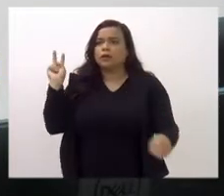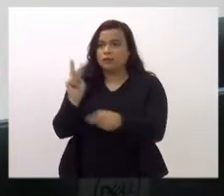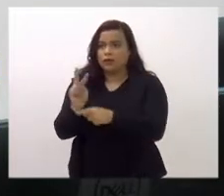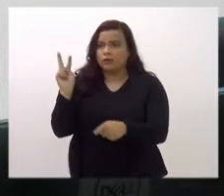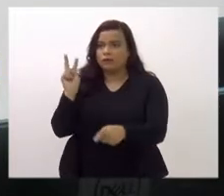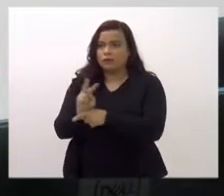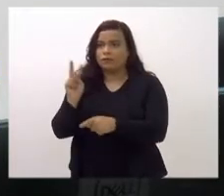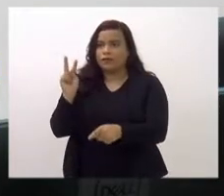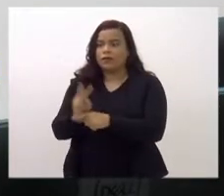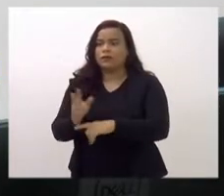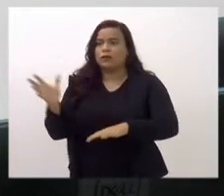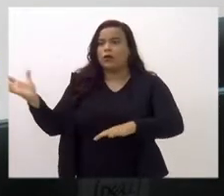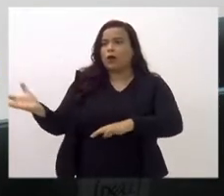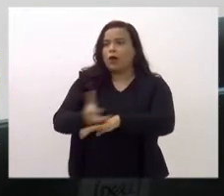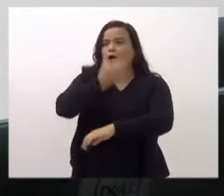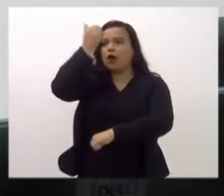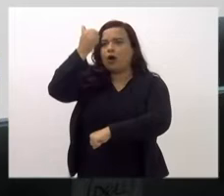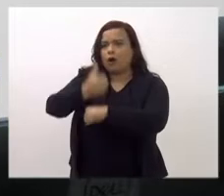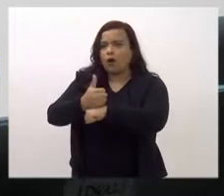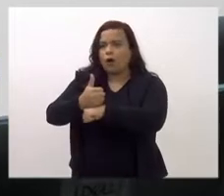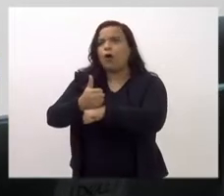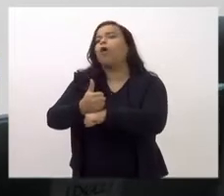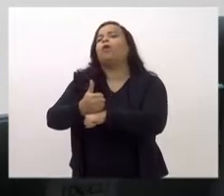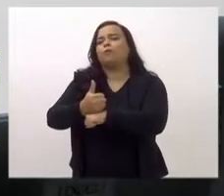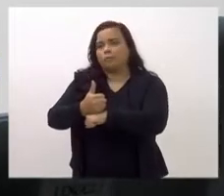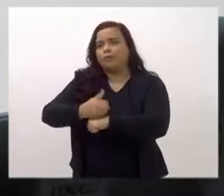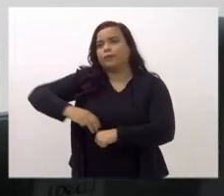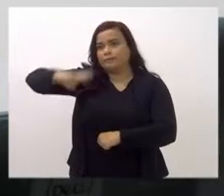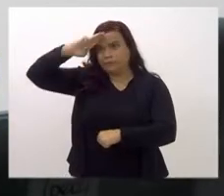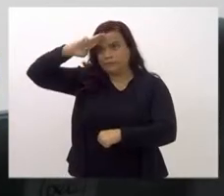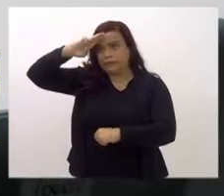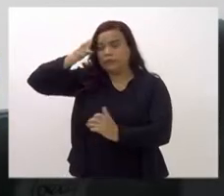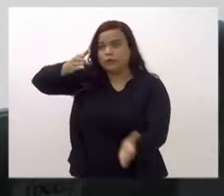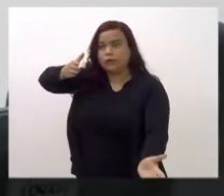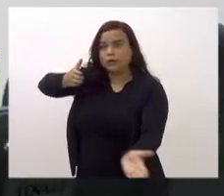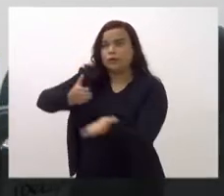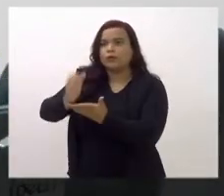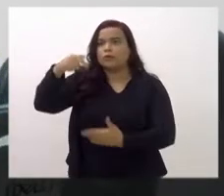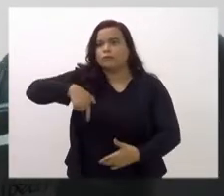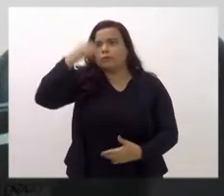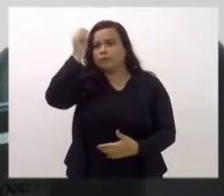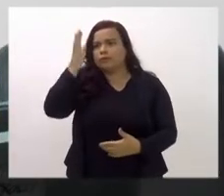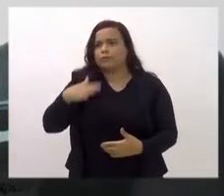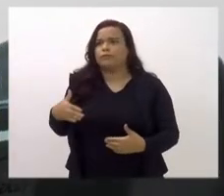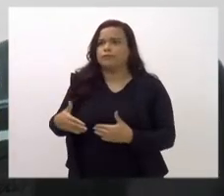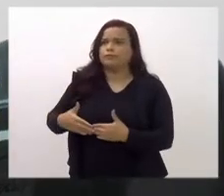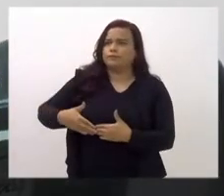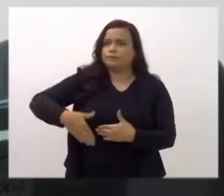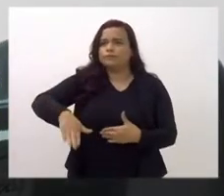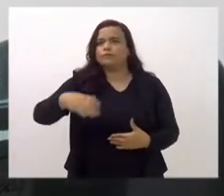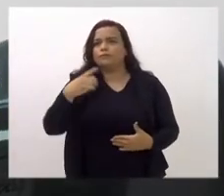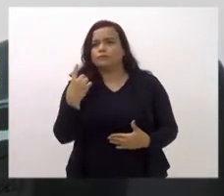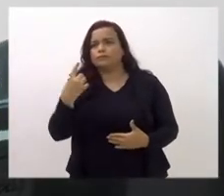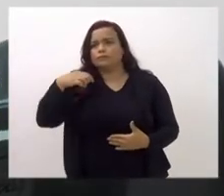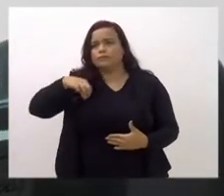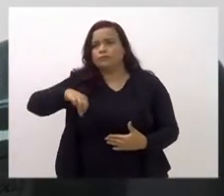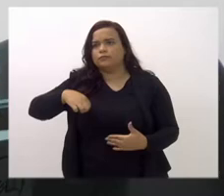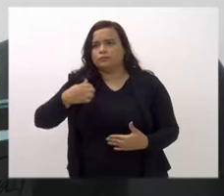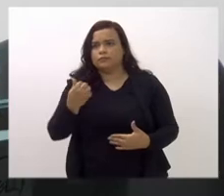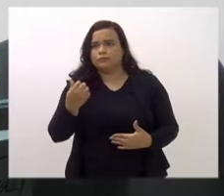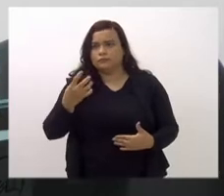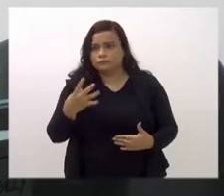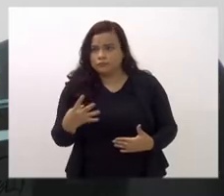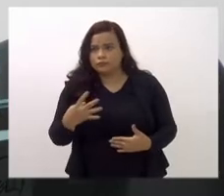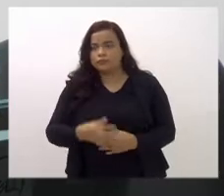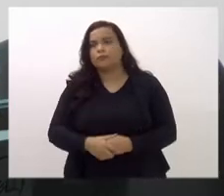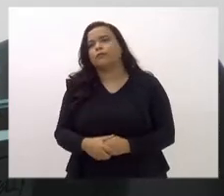o golpe empresarial militar que vigorou no Brasil a partir de é o seguinte, 1964. eu ajudei a aprovar uma Hoje, lei muito que difícil, que